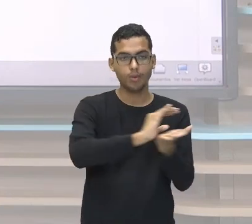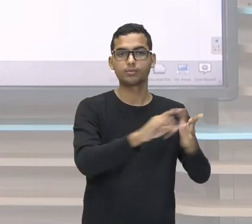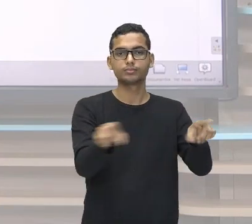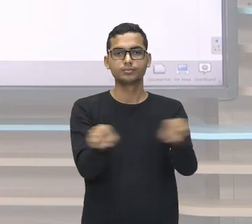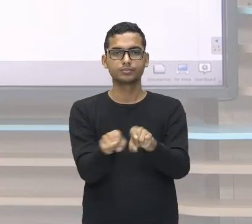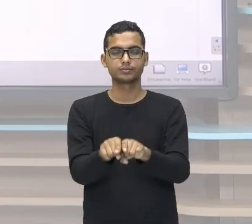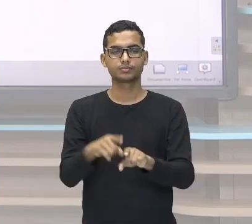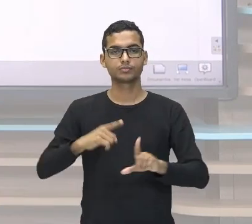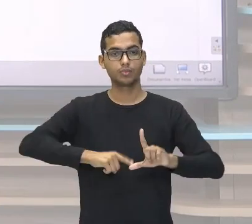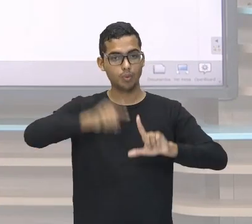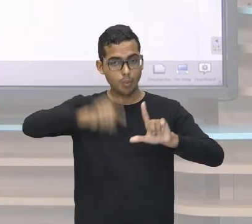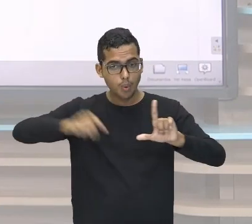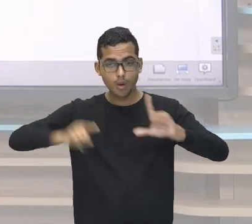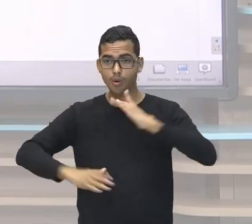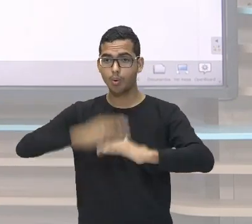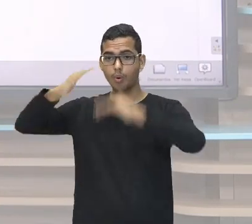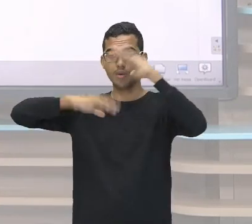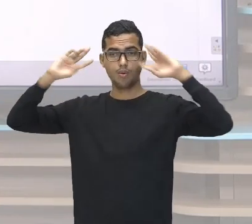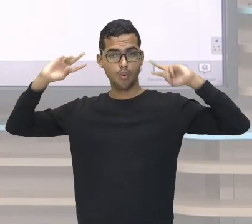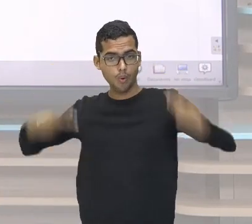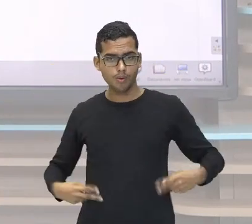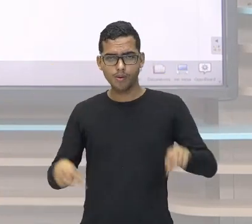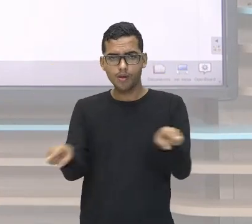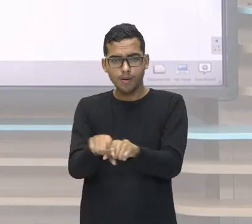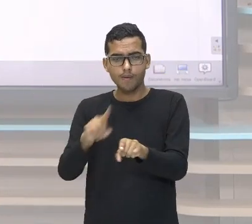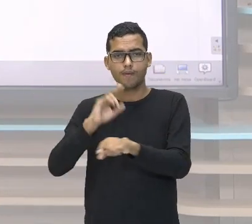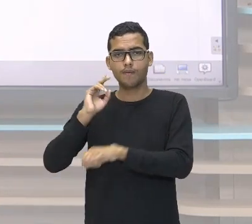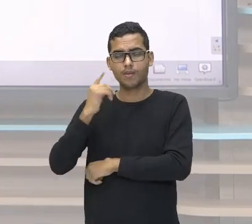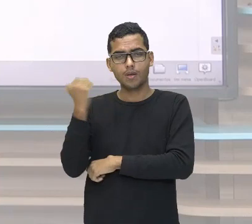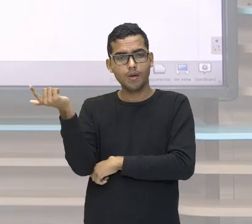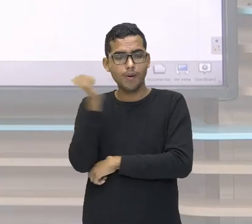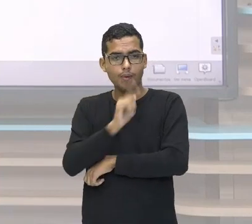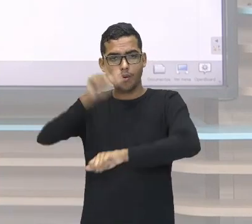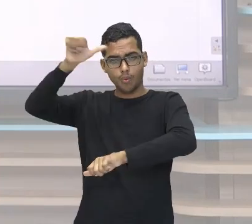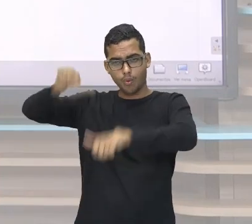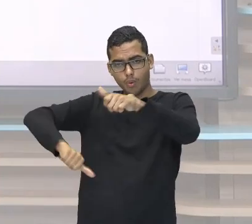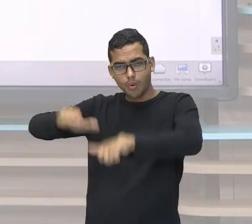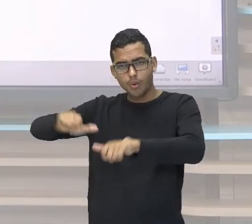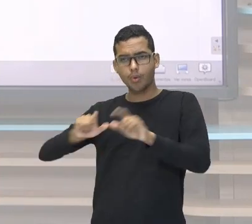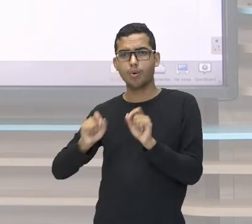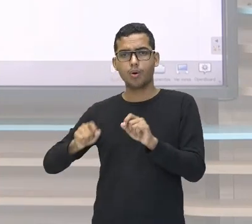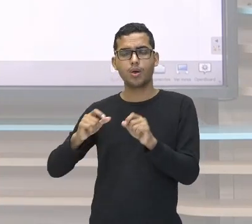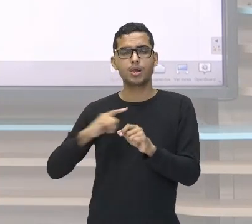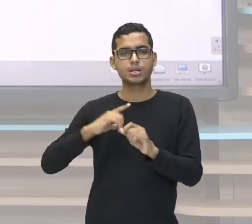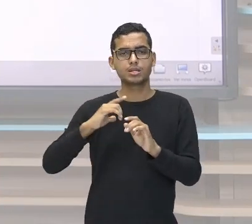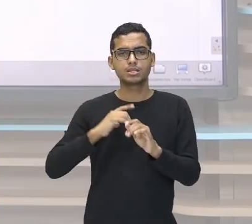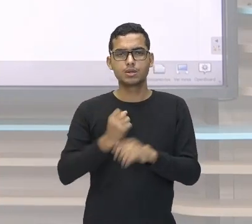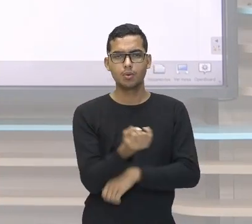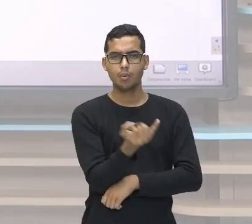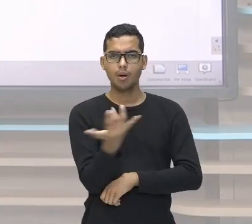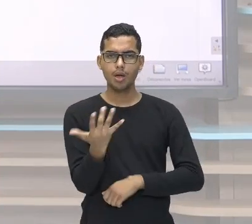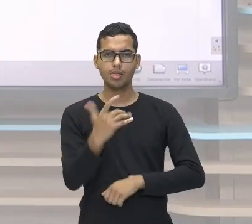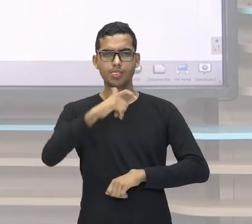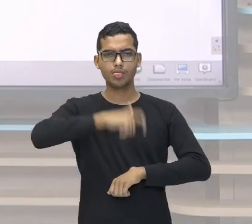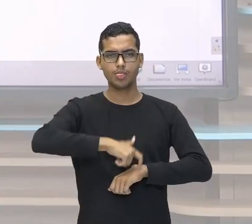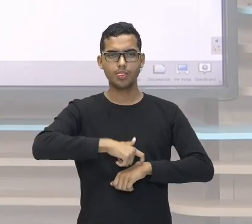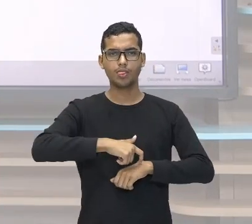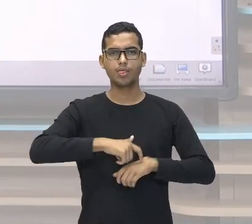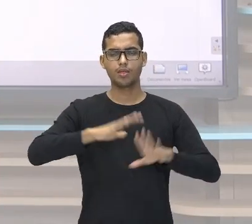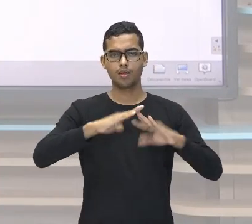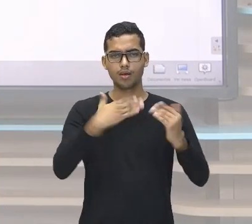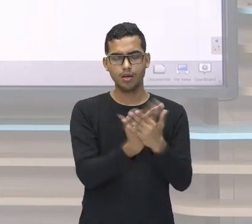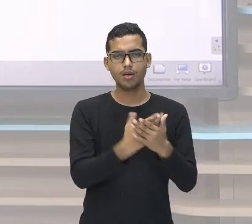o índice de desenvolvimento humano, que recai ali sobre as análises de mais tempo de escola, né? Maior formação